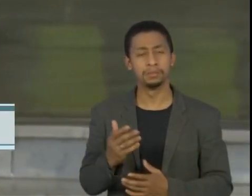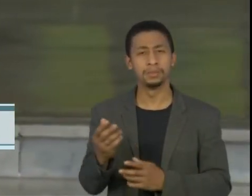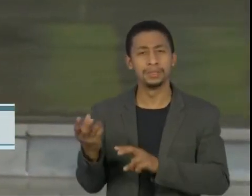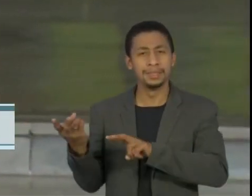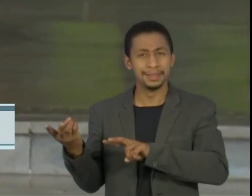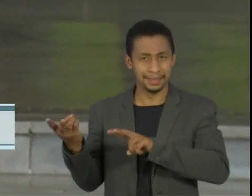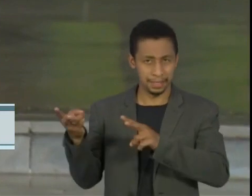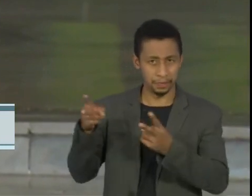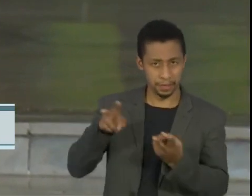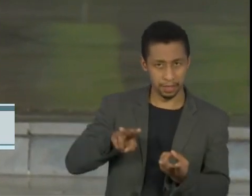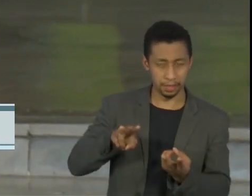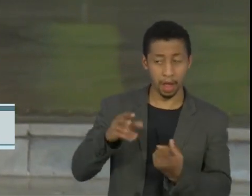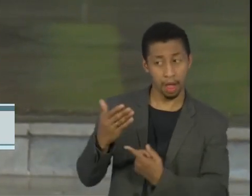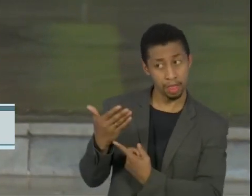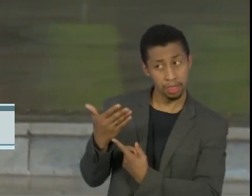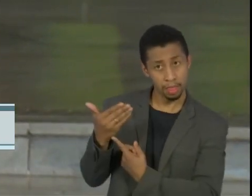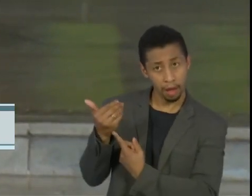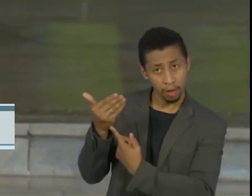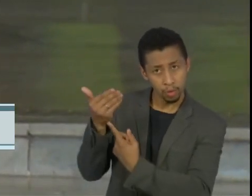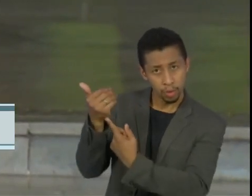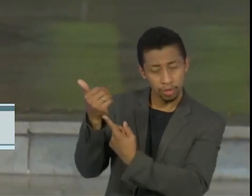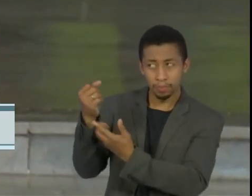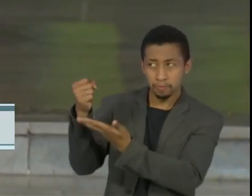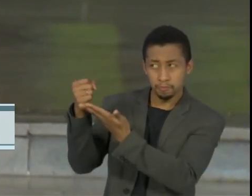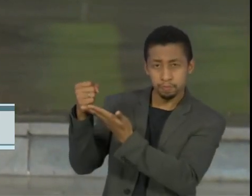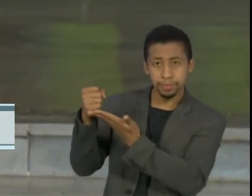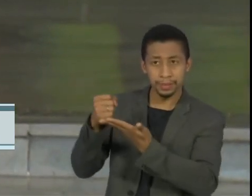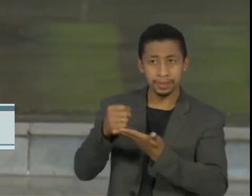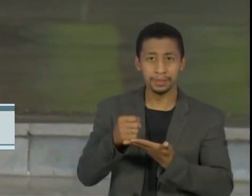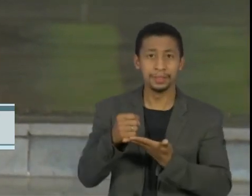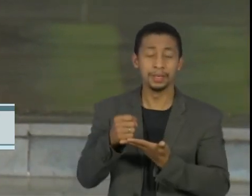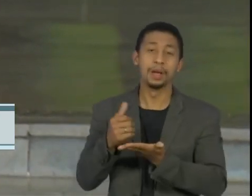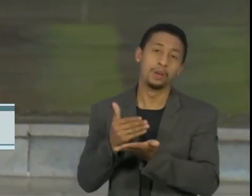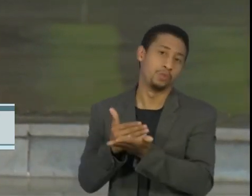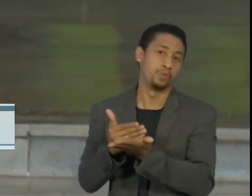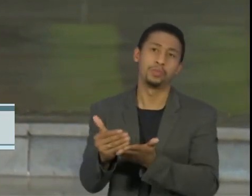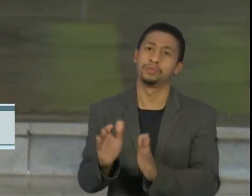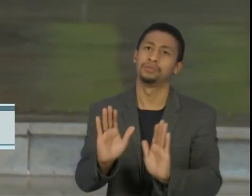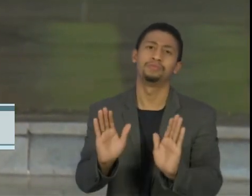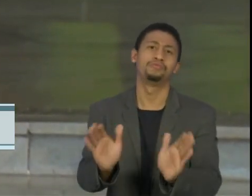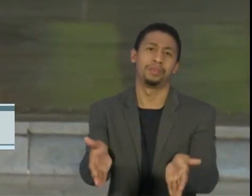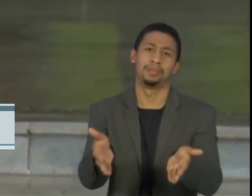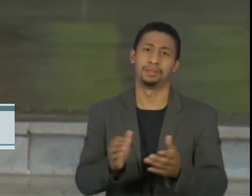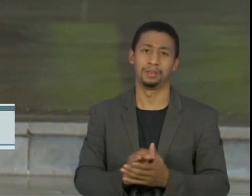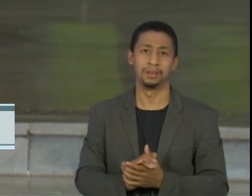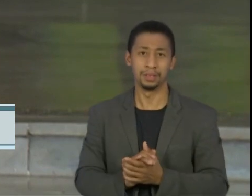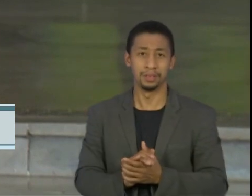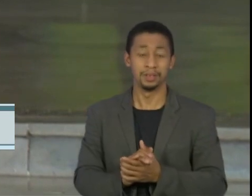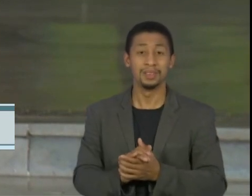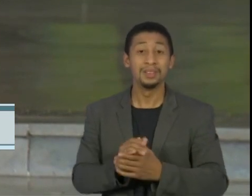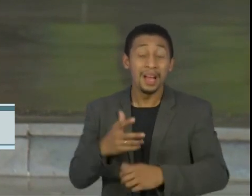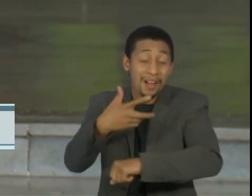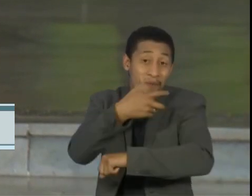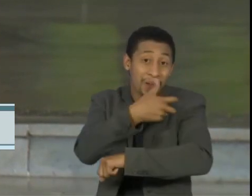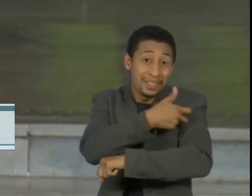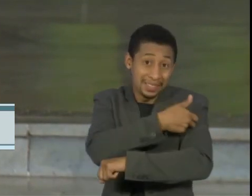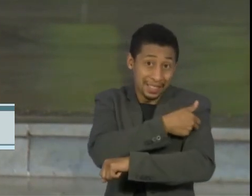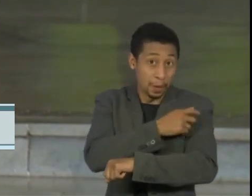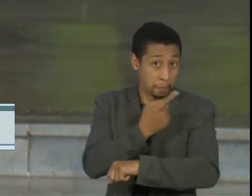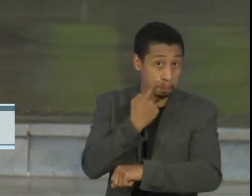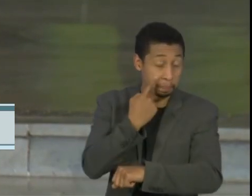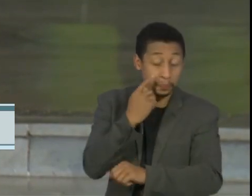transferência de tecnologia, ela acontece desde o primeiro momento. Quer dizer, essa vacina, ela tem a vantagem de que o